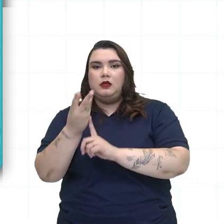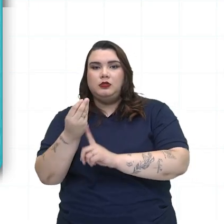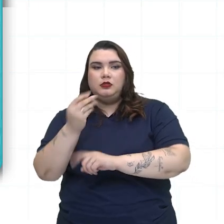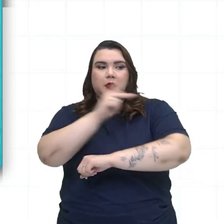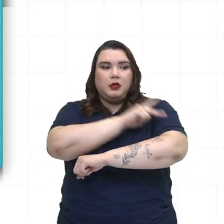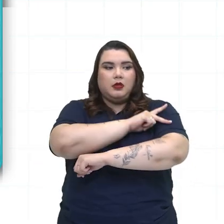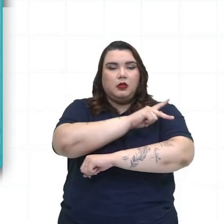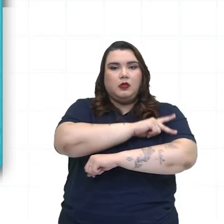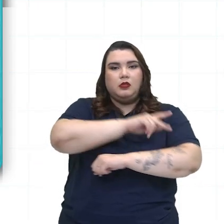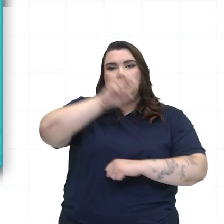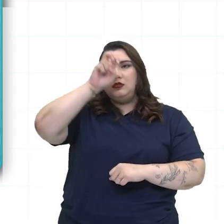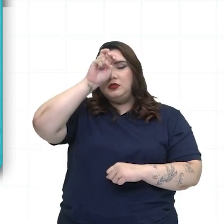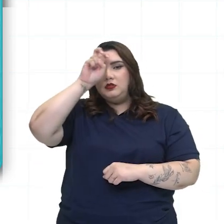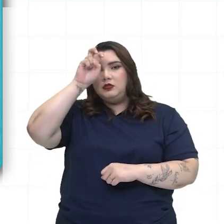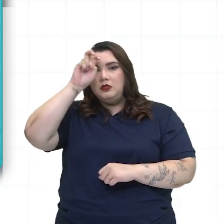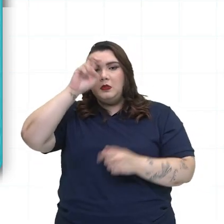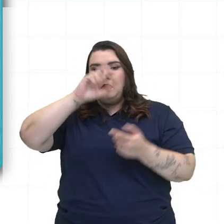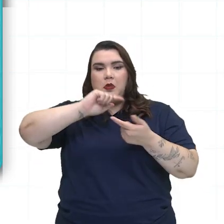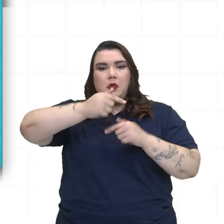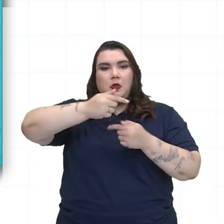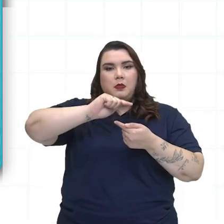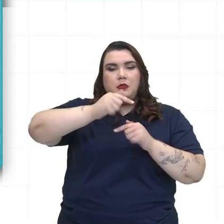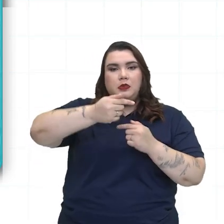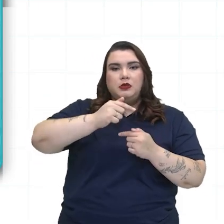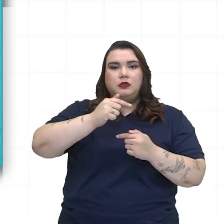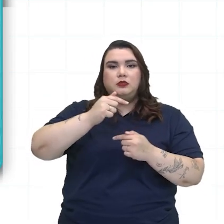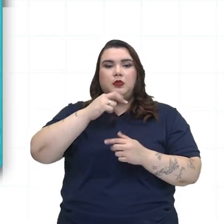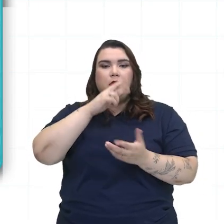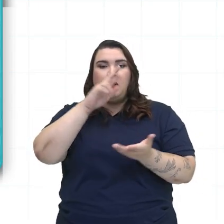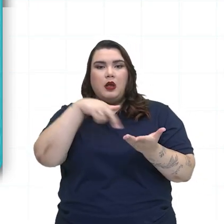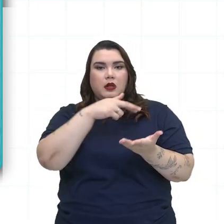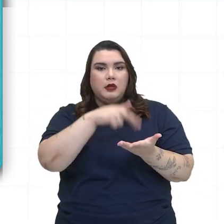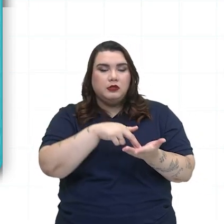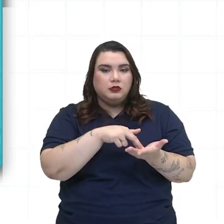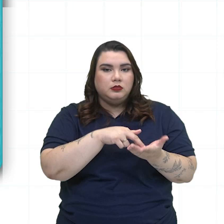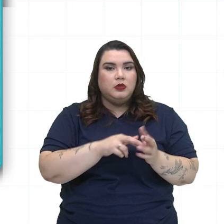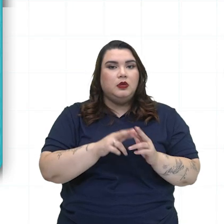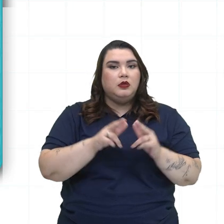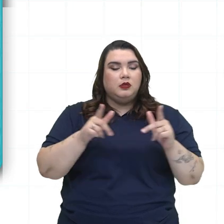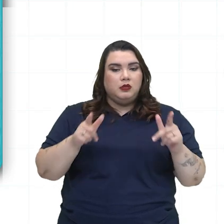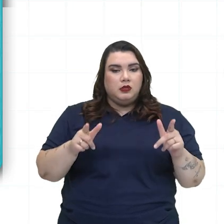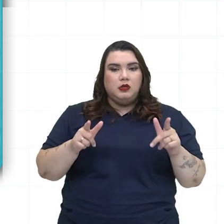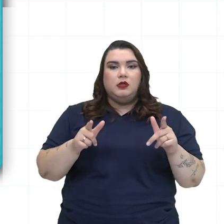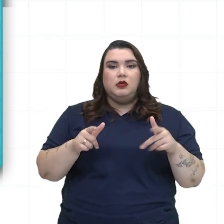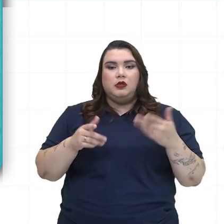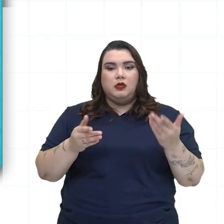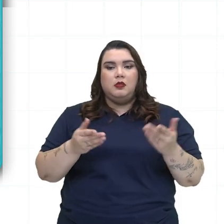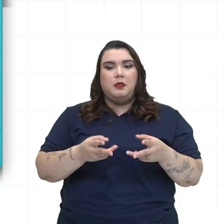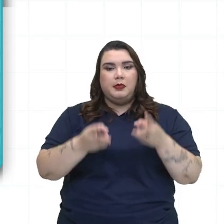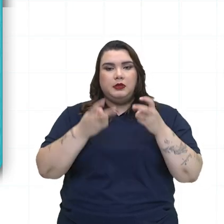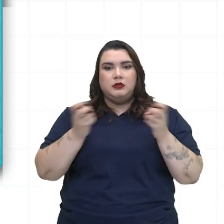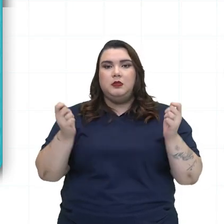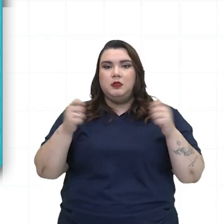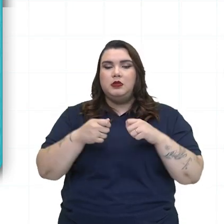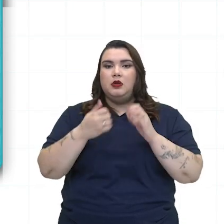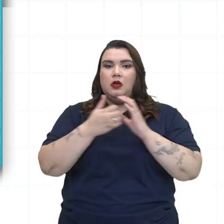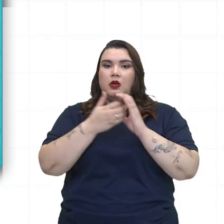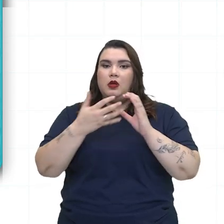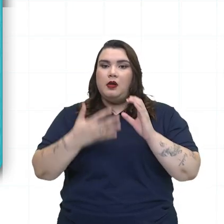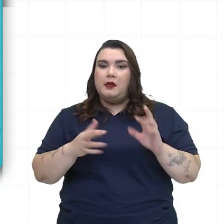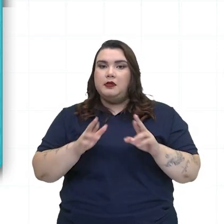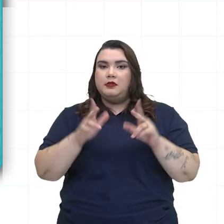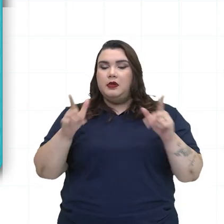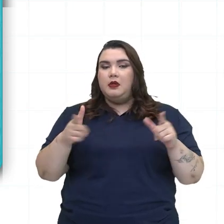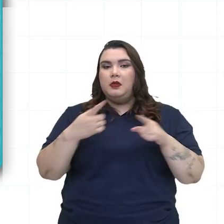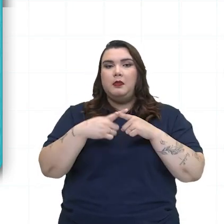arte egípcia, do cubismo, do realismo, não é verdade? A gente não consegue perceber elementos diferentes porque nós não somos mais